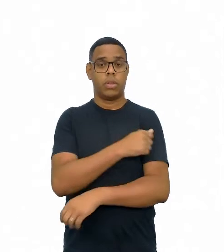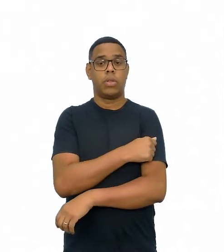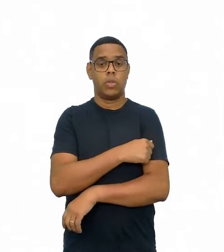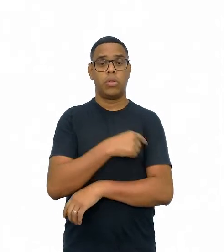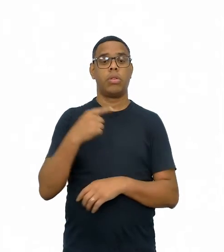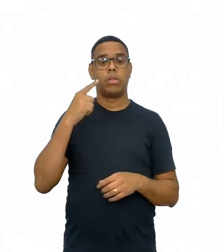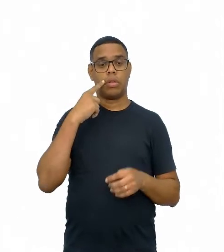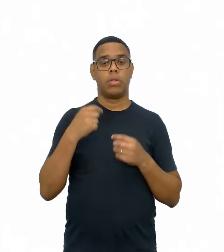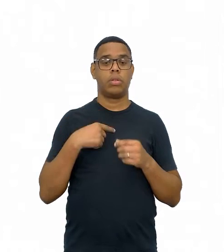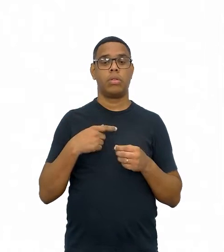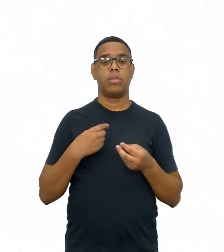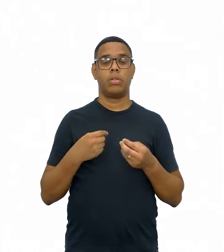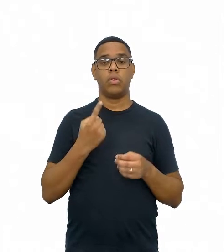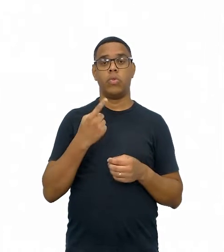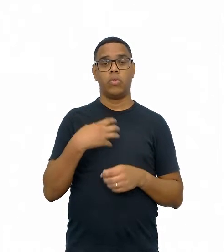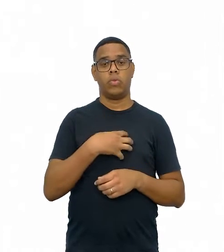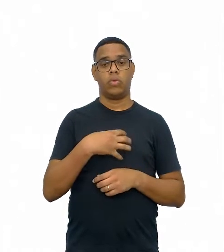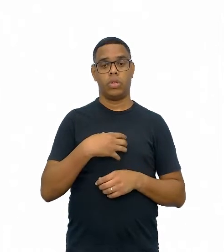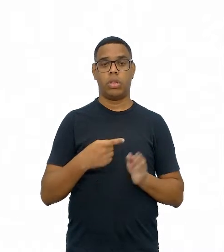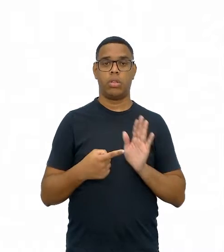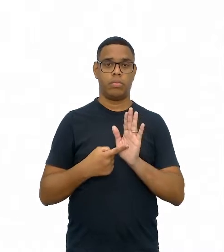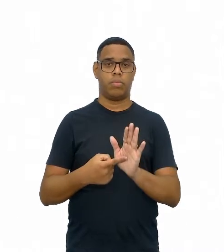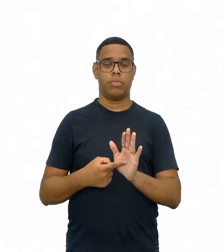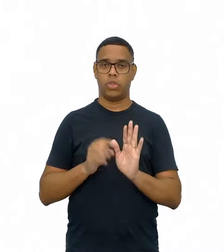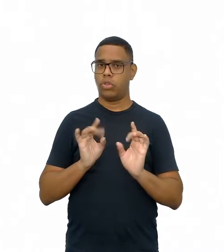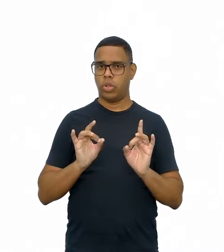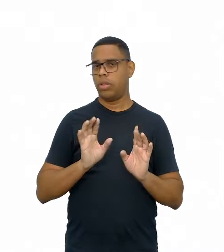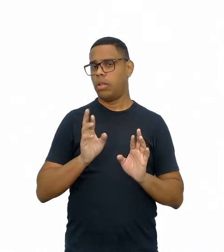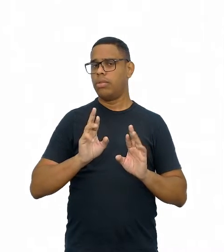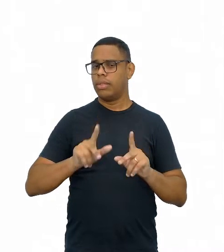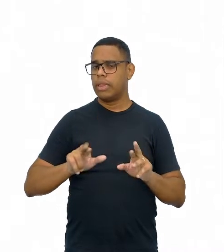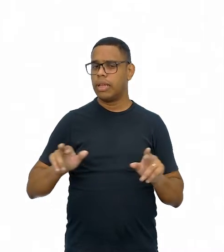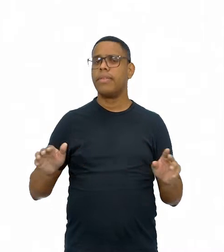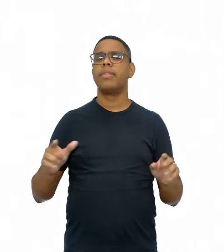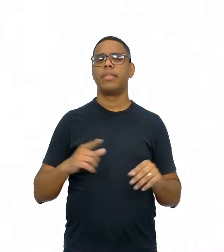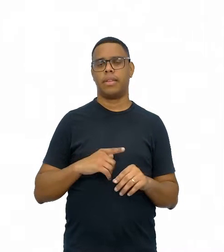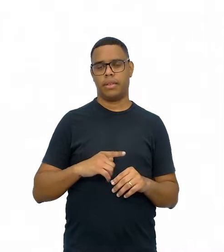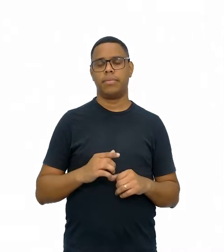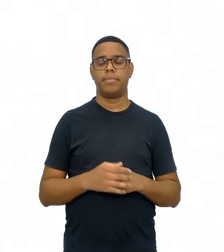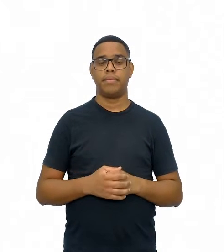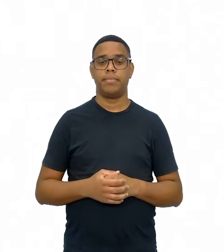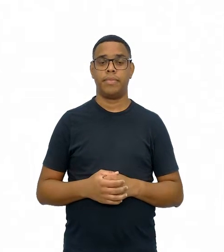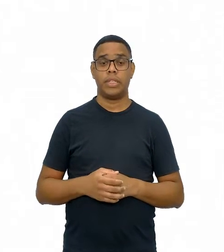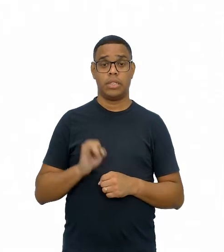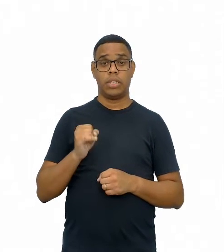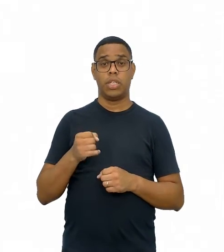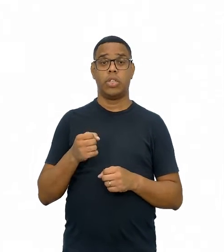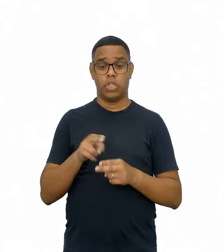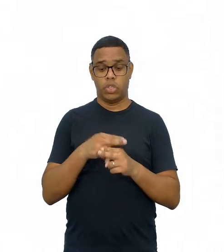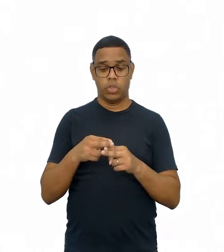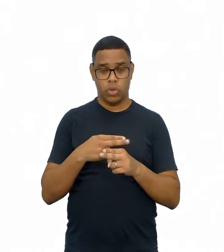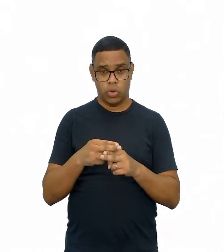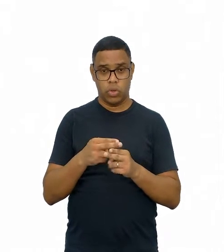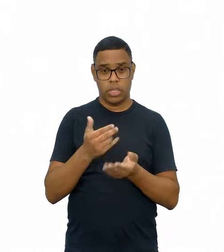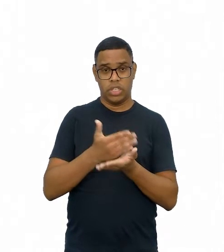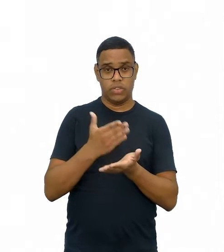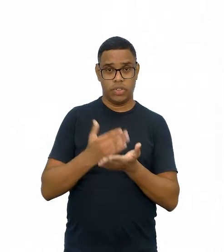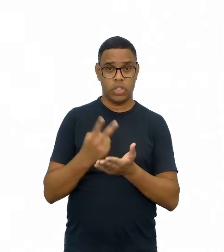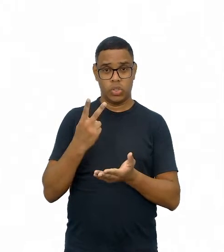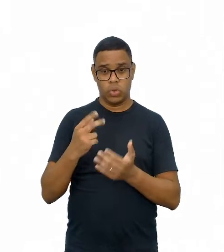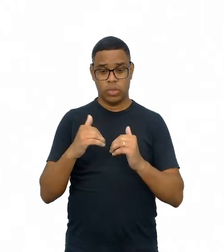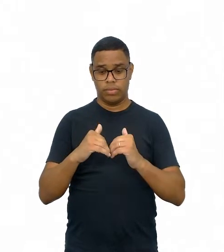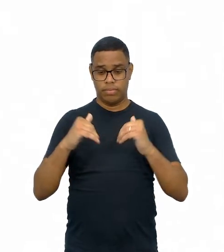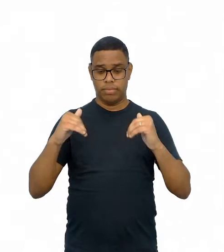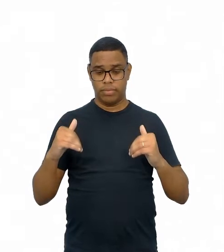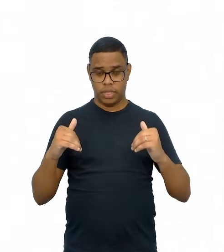tem de que há apenas uma forma de representação. Então, se eu tenho, por exemplo, um chocolate que foi dividido em duas partes e